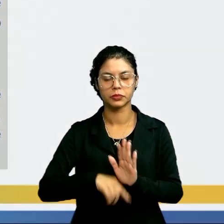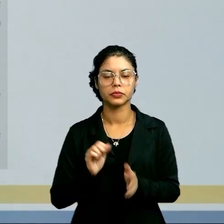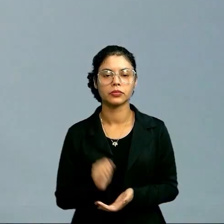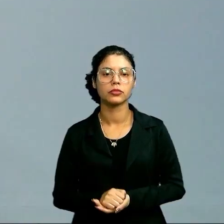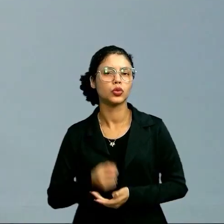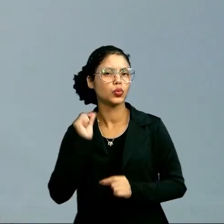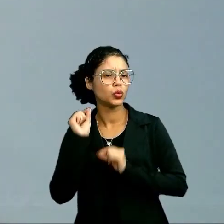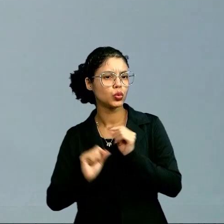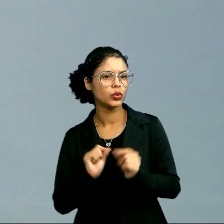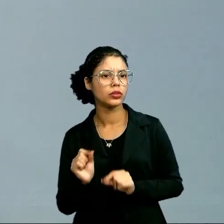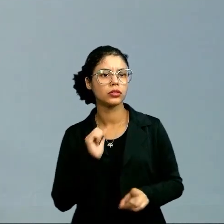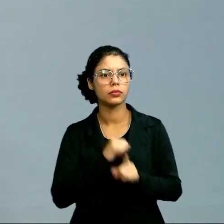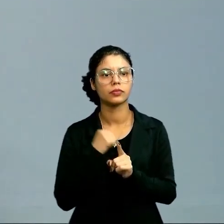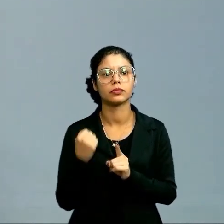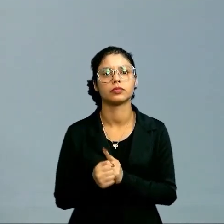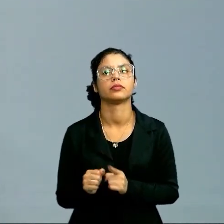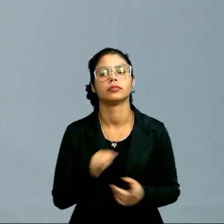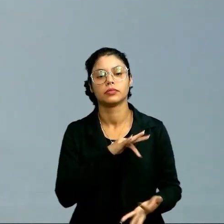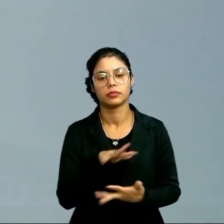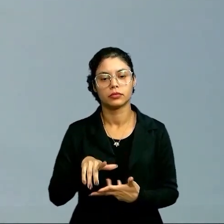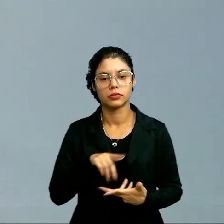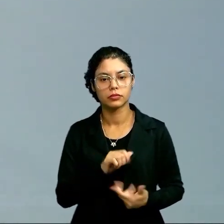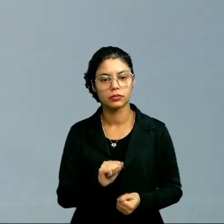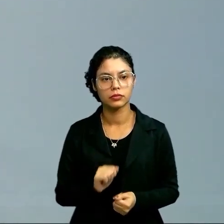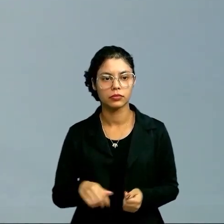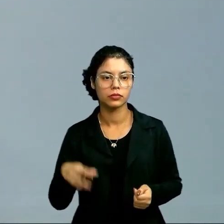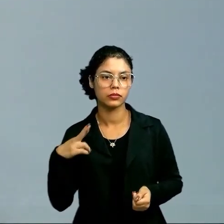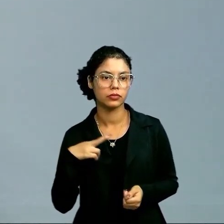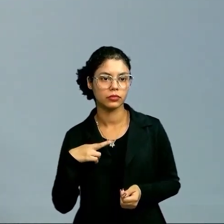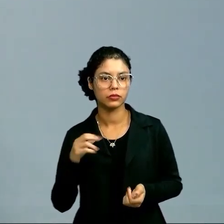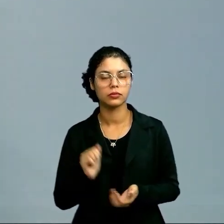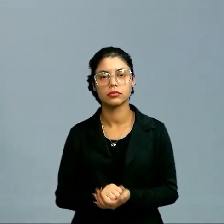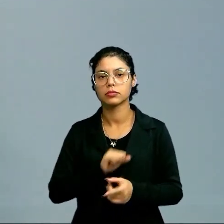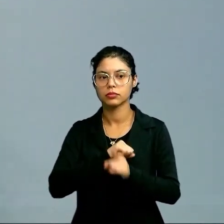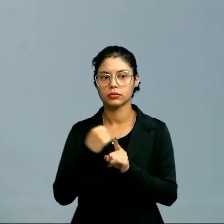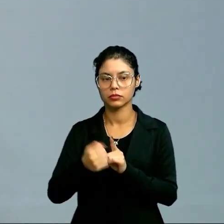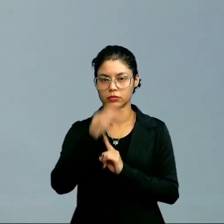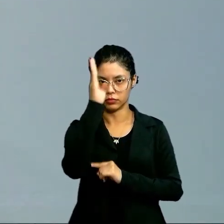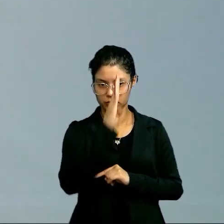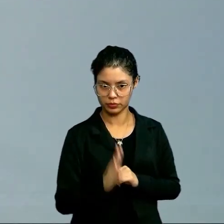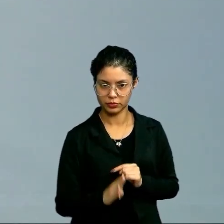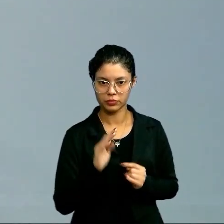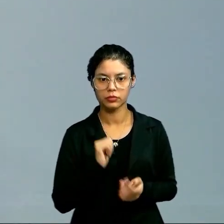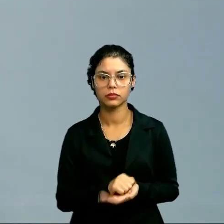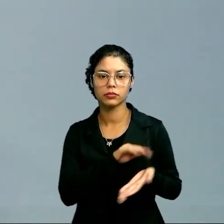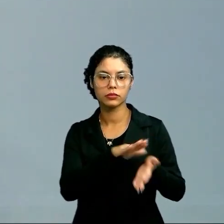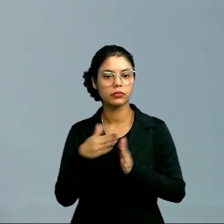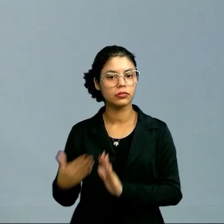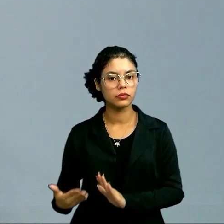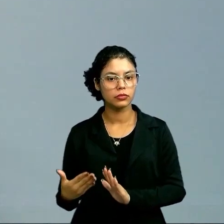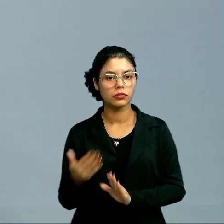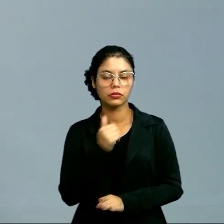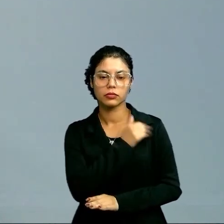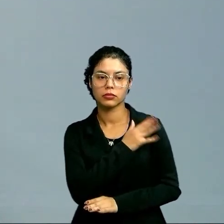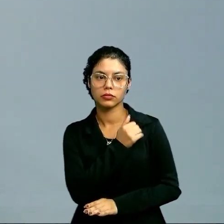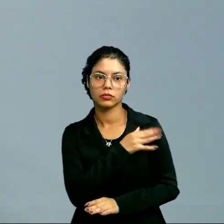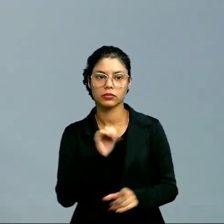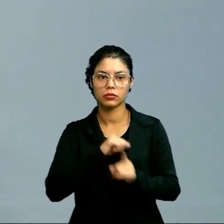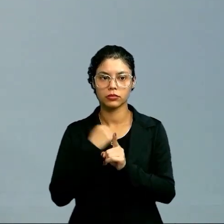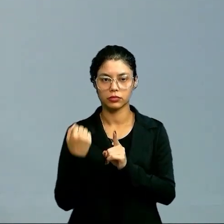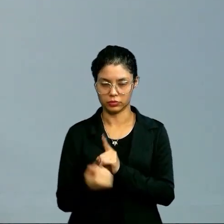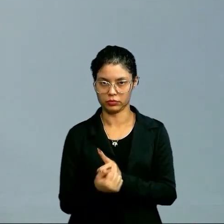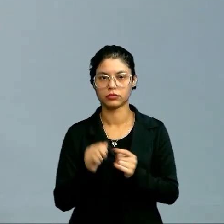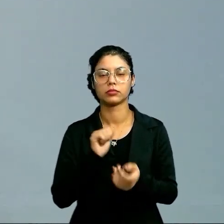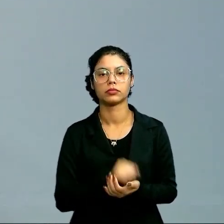vem incomodando a sociedade mundial e, em particular, a sociedade brasileira, que passa pelo preconceito social,